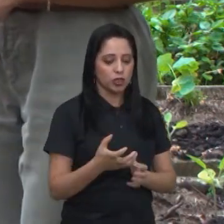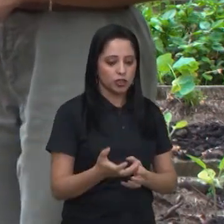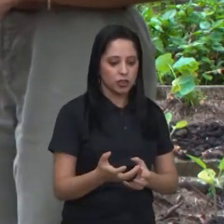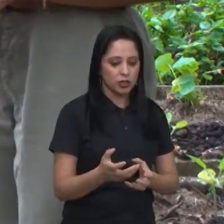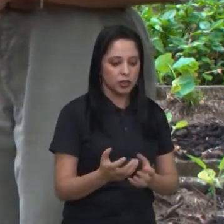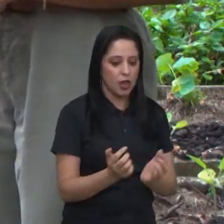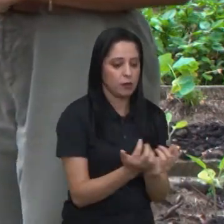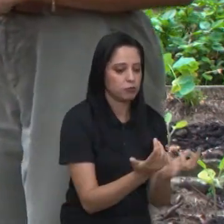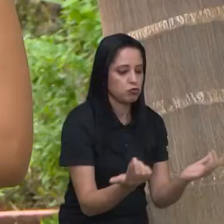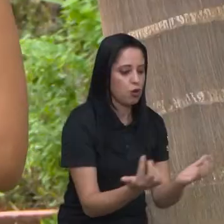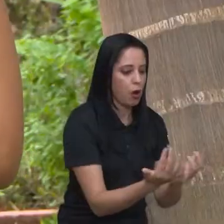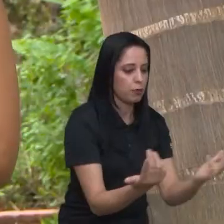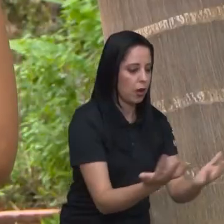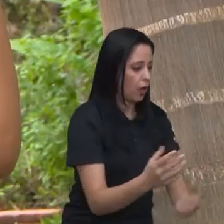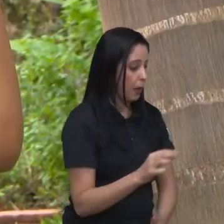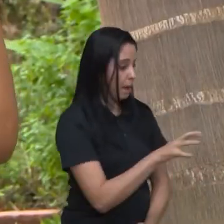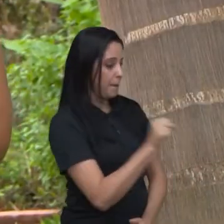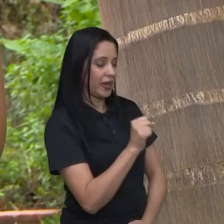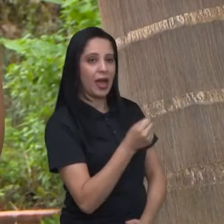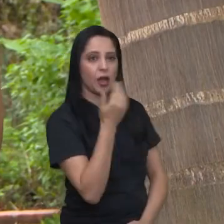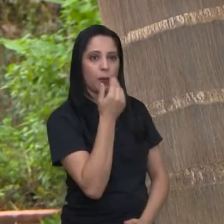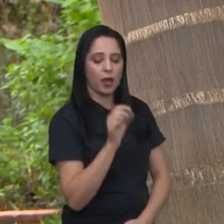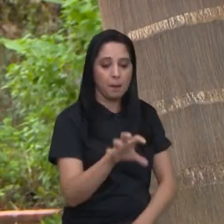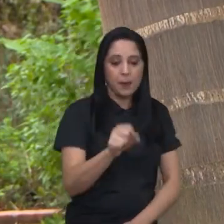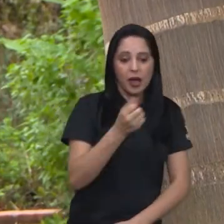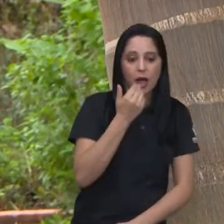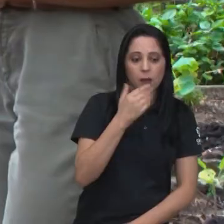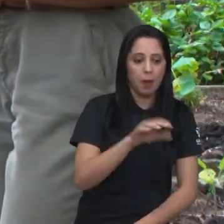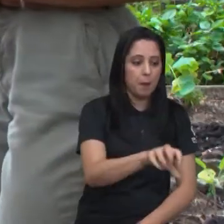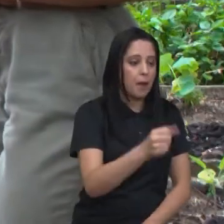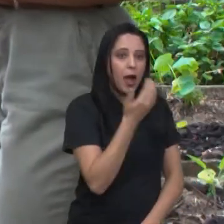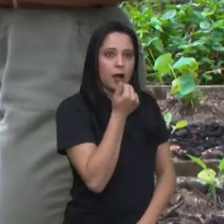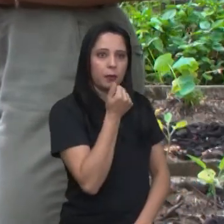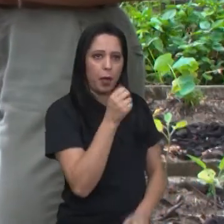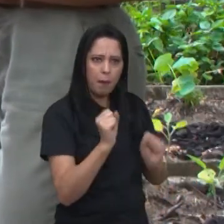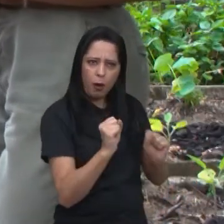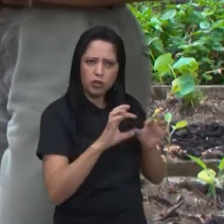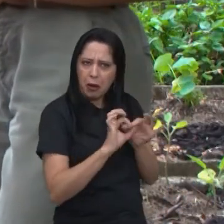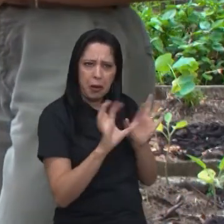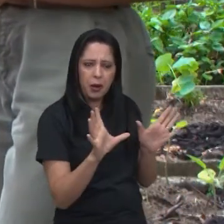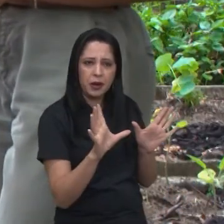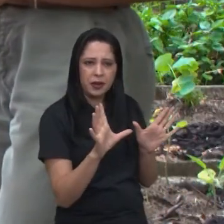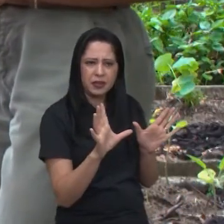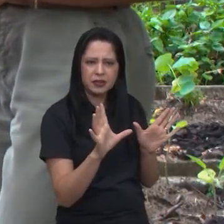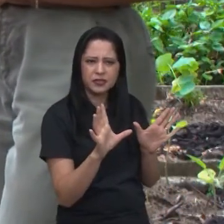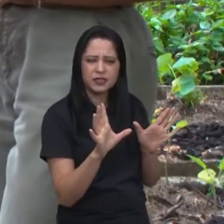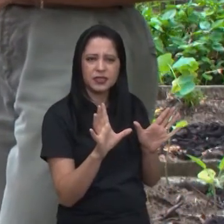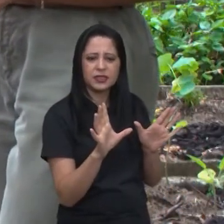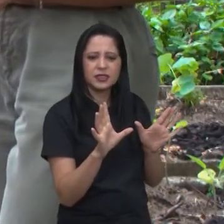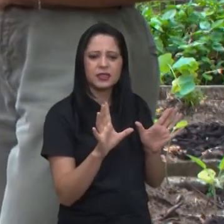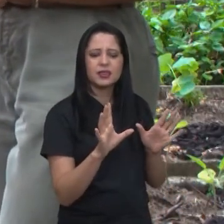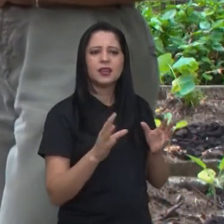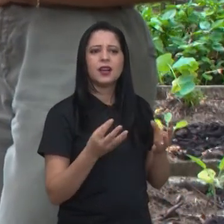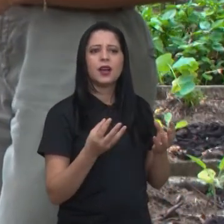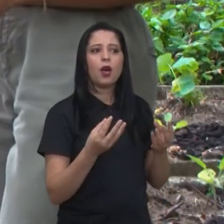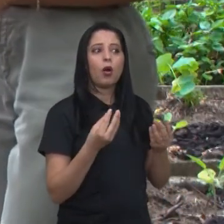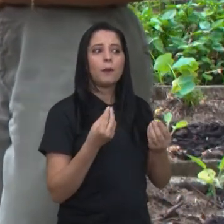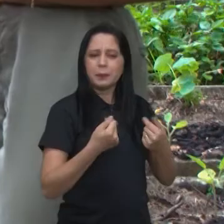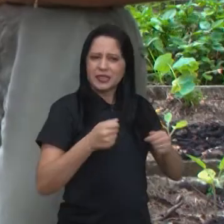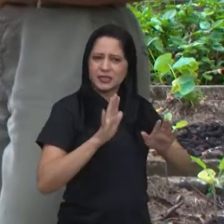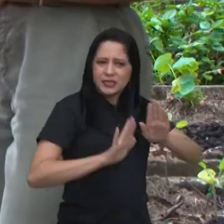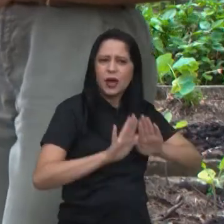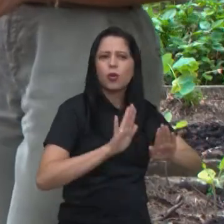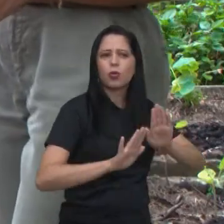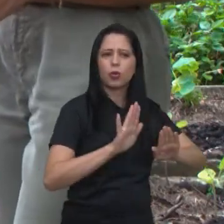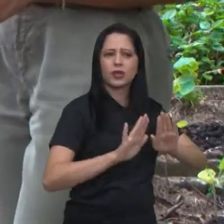qualquer planta que a gente encontra pelo caminho, ou mesmo se eu tenho conhecimento que é uma planta alimentícia não convencional, qual que é o cuidado que eu